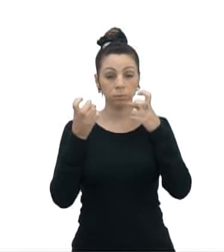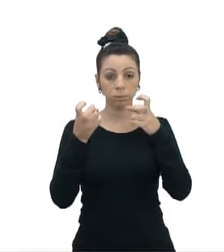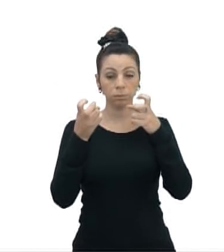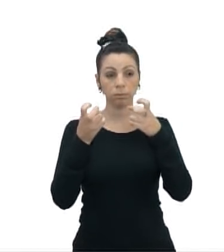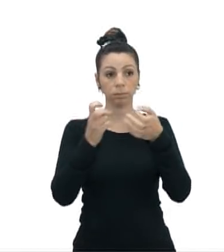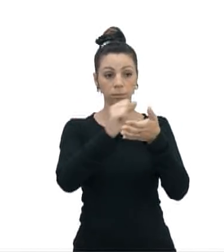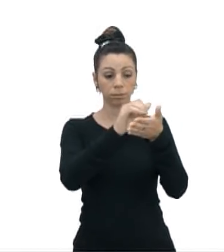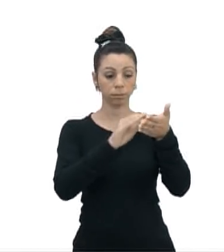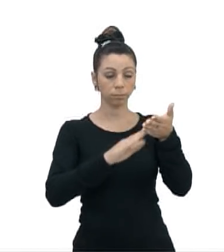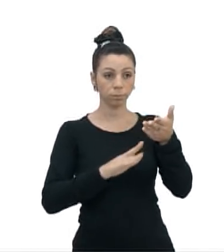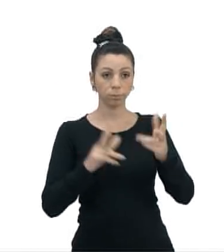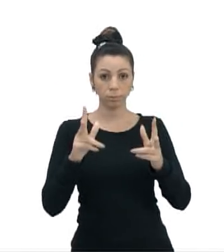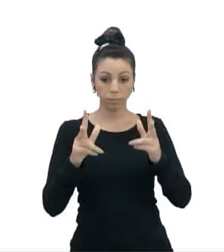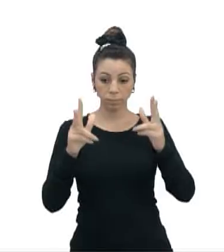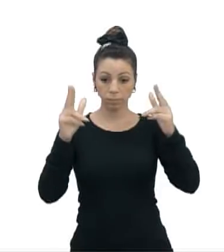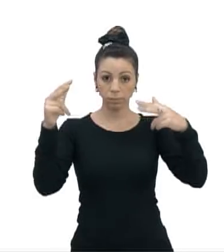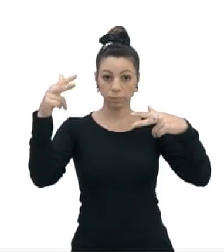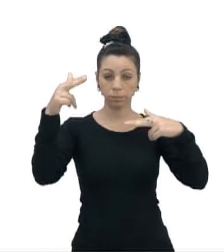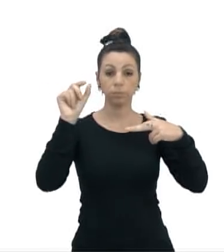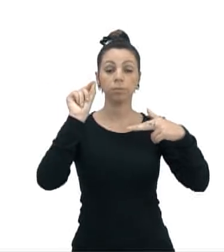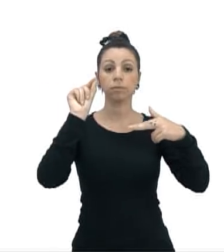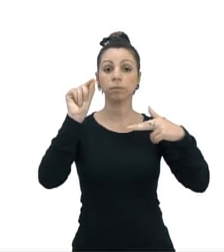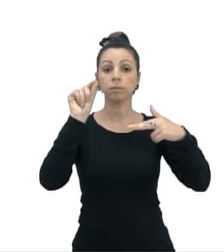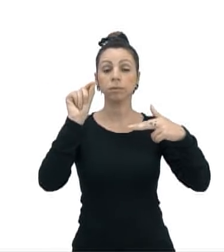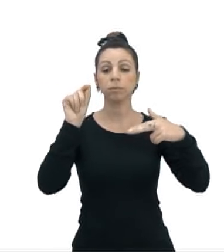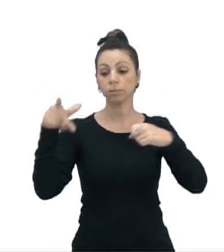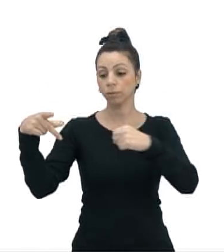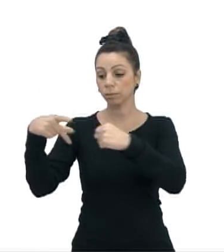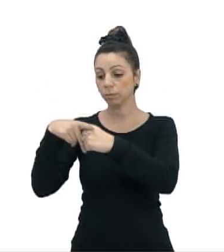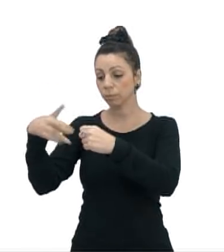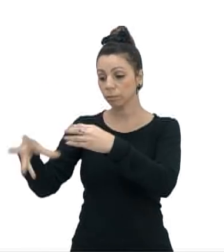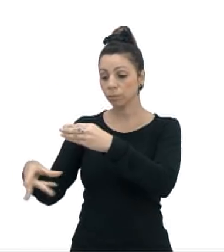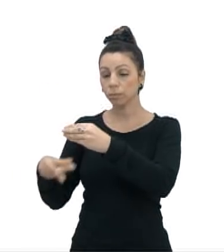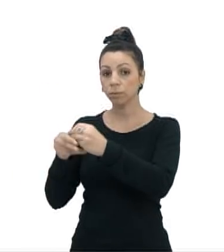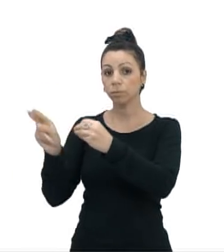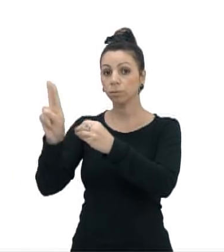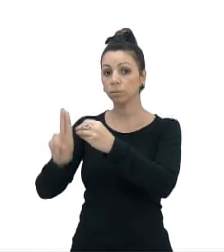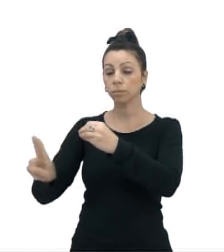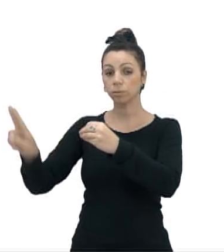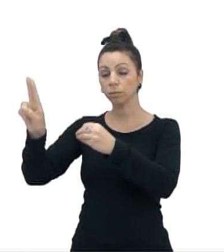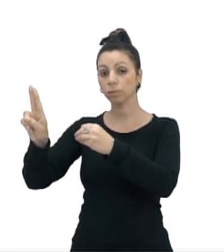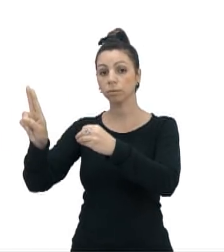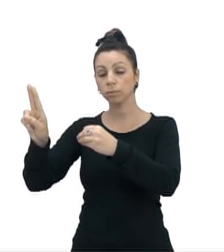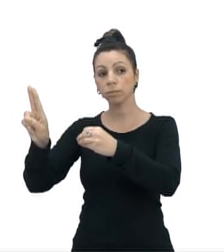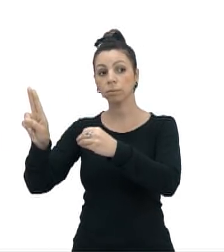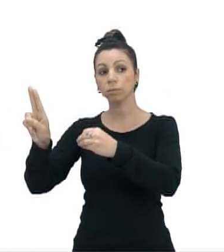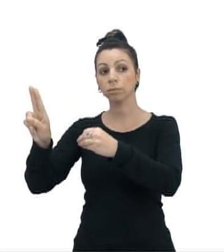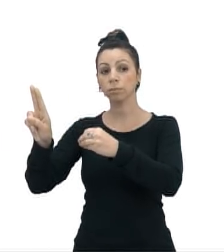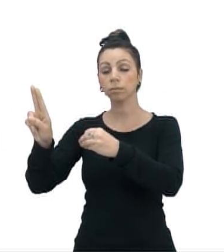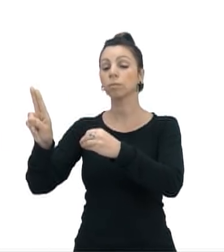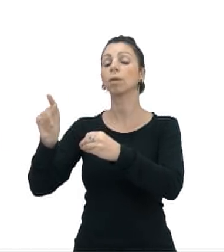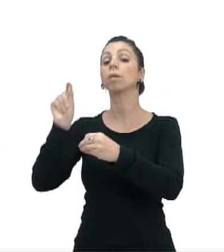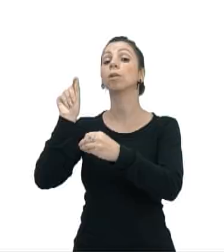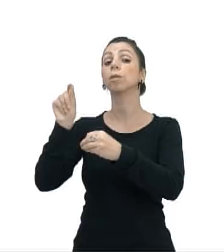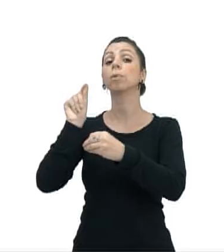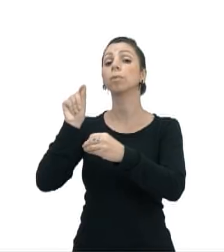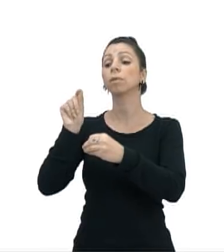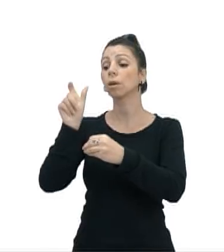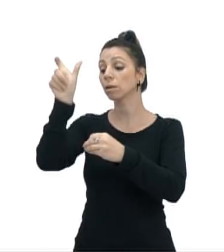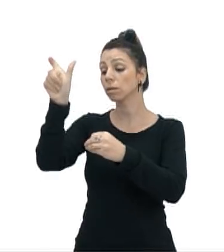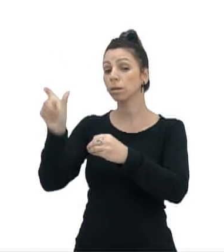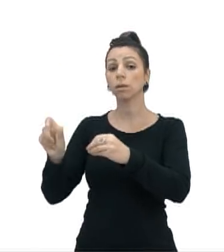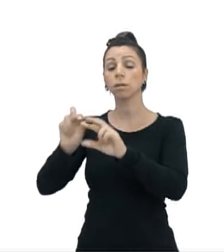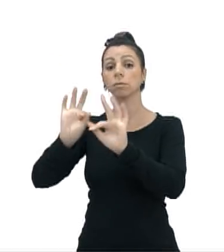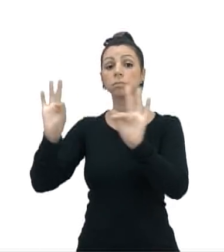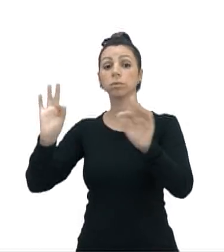nesse trecho qual o pronome oblíquo que está sendo usado e a que pessoa que ele